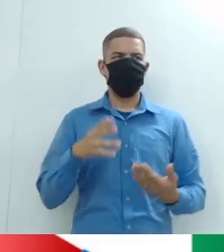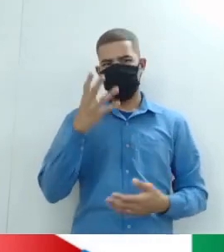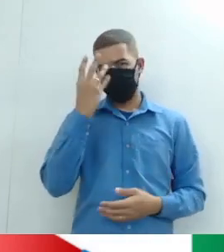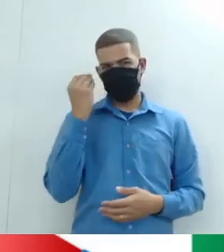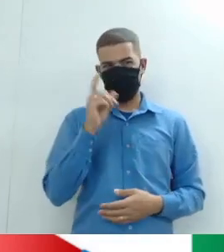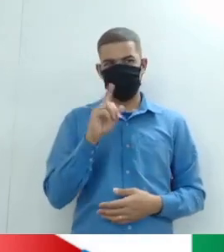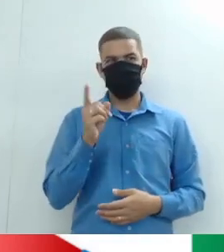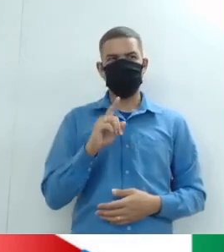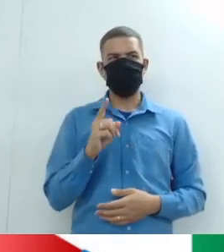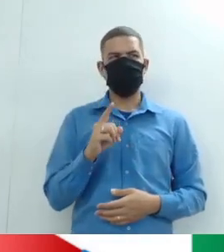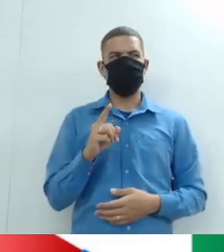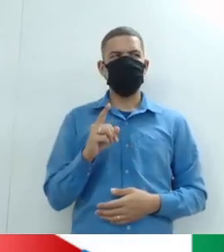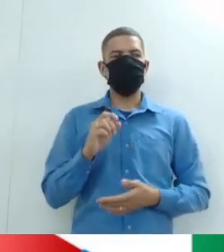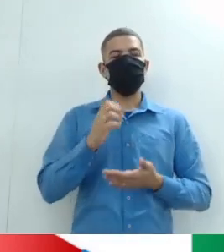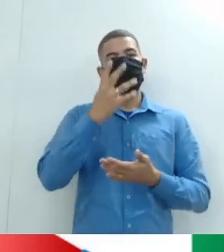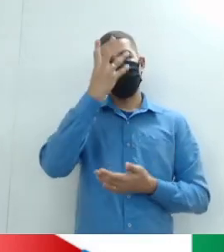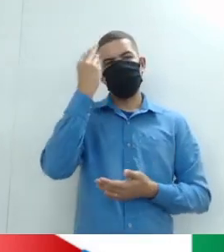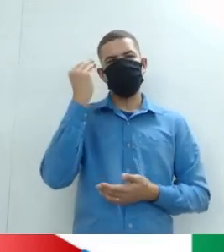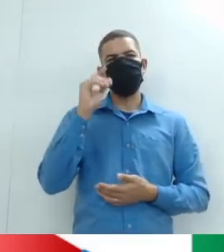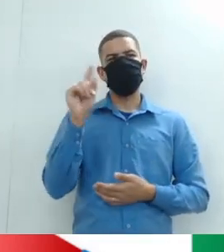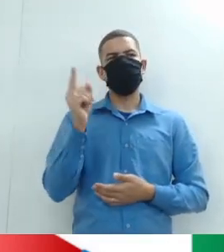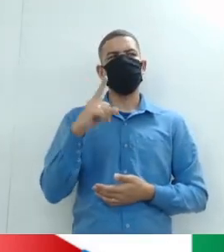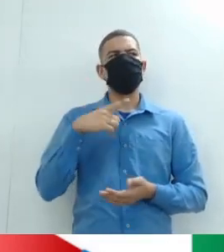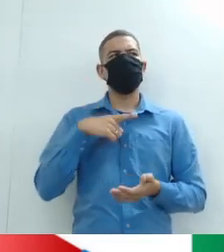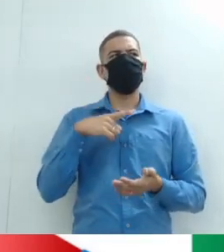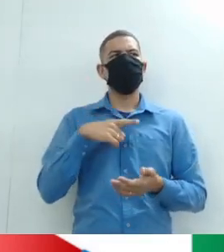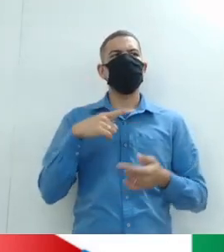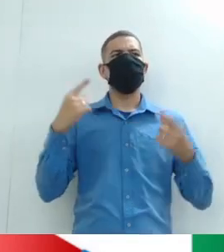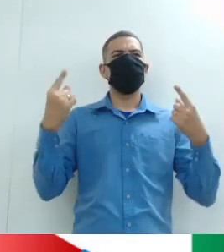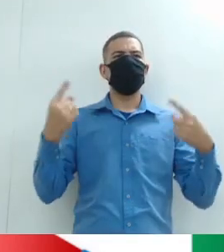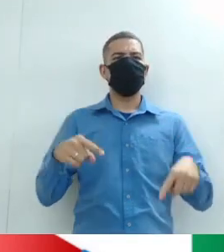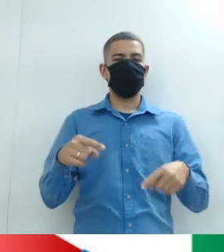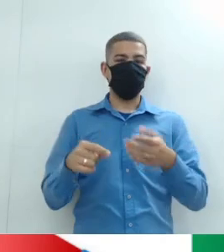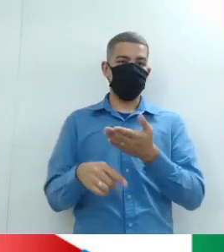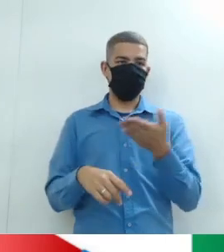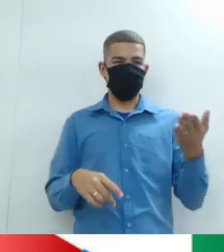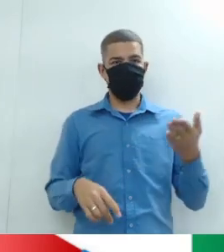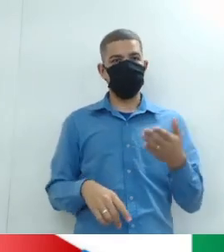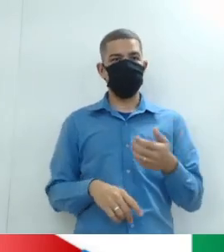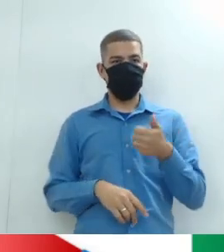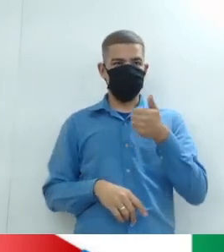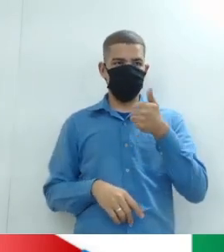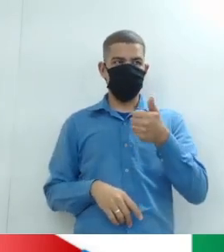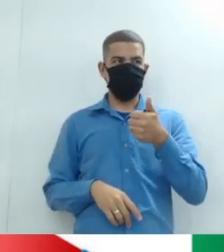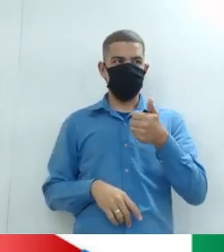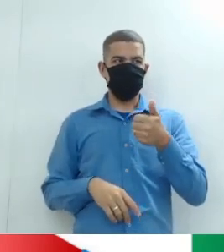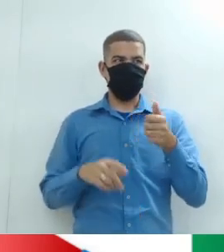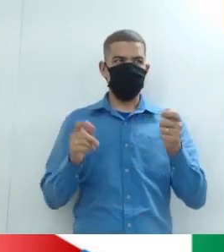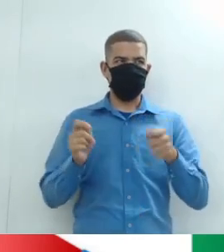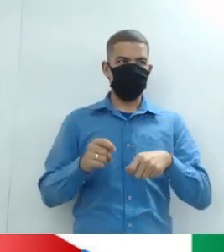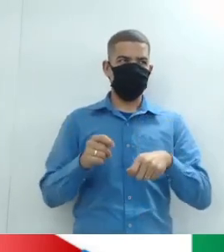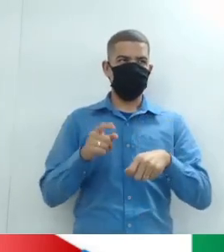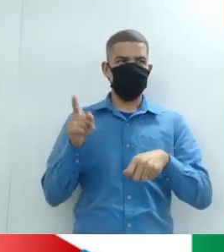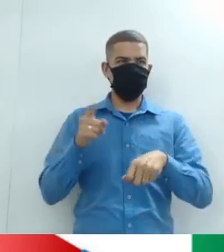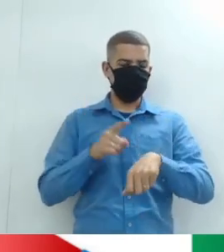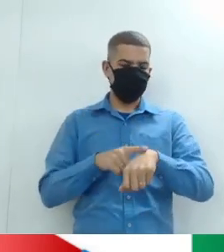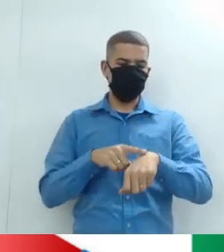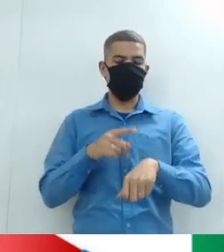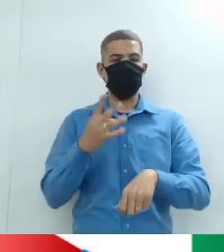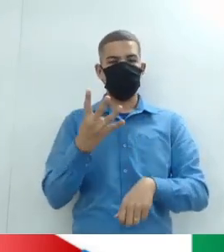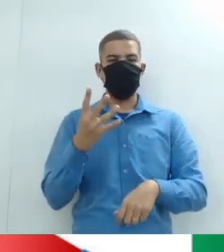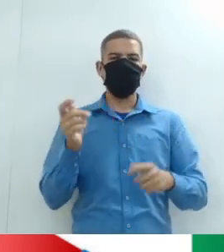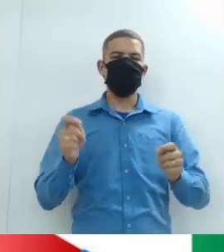esquecer. Não esquece que tem um desafio para vocês aí no finalzinho, tá? Dá tempo ainda, reservatório, vamos lá.